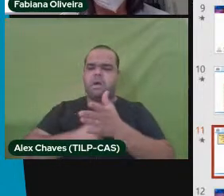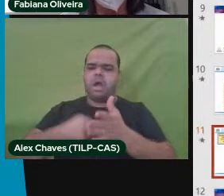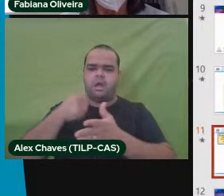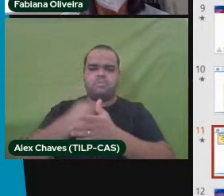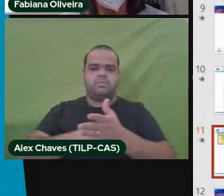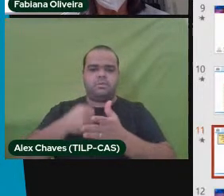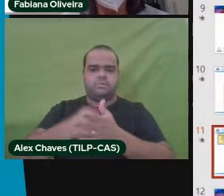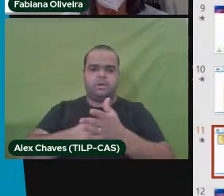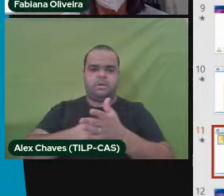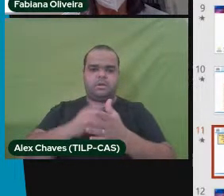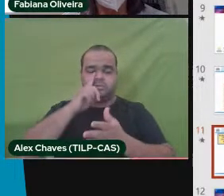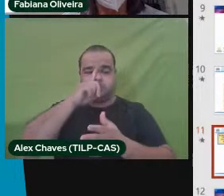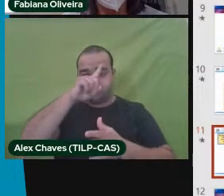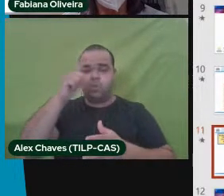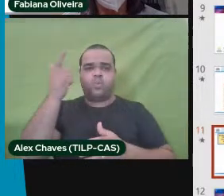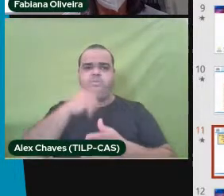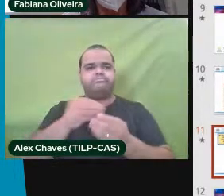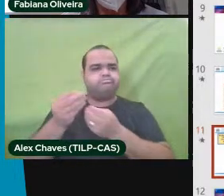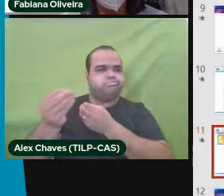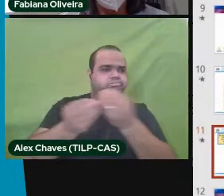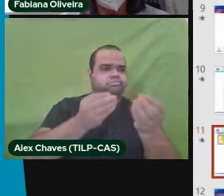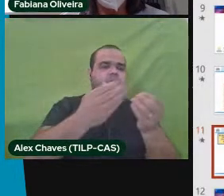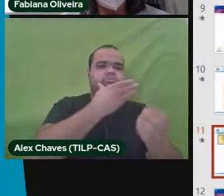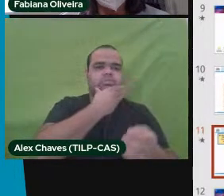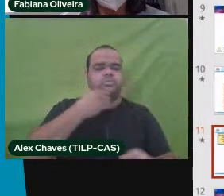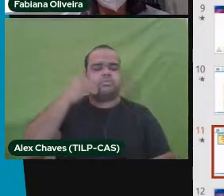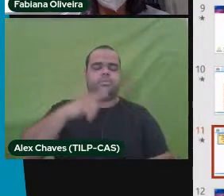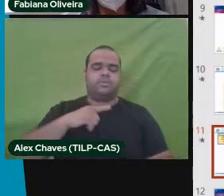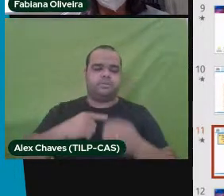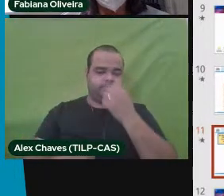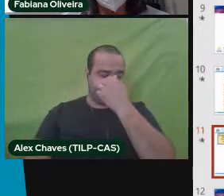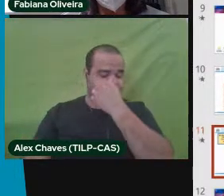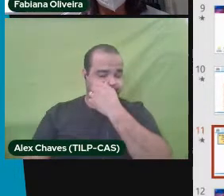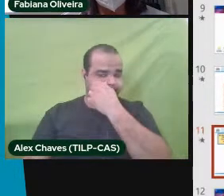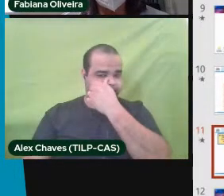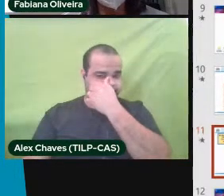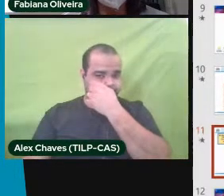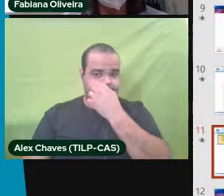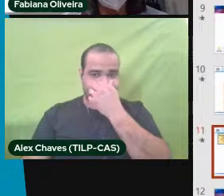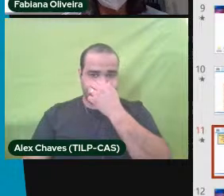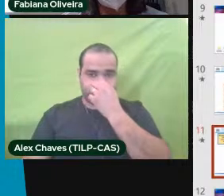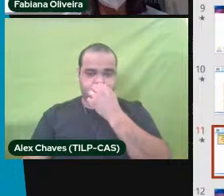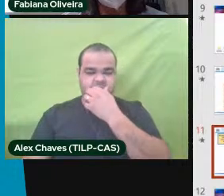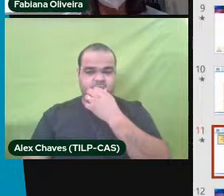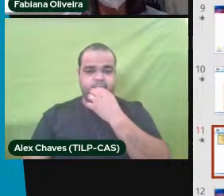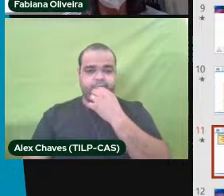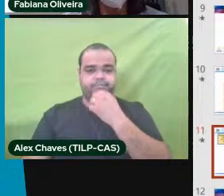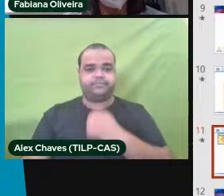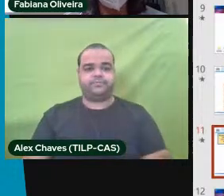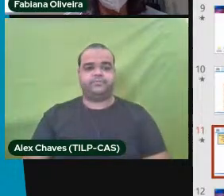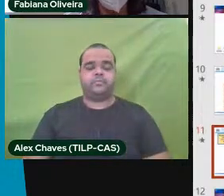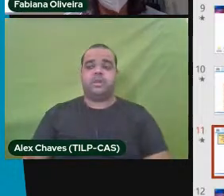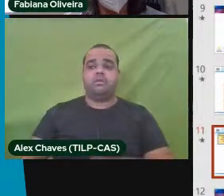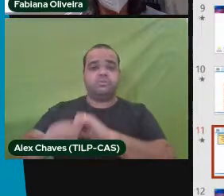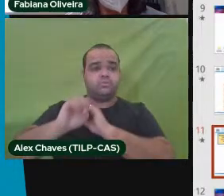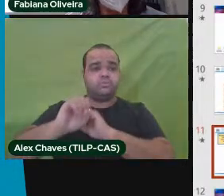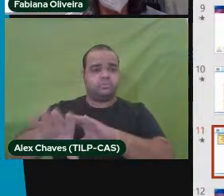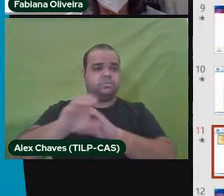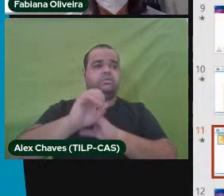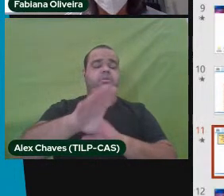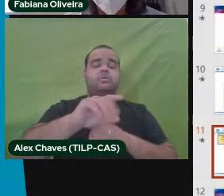pelas ofertas de qualidade no estado. A educação também é destacada como direito